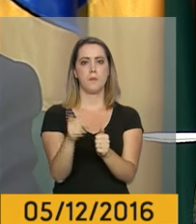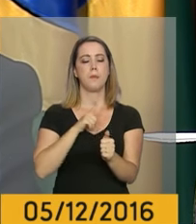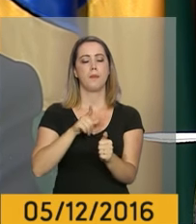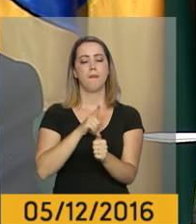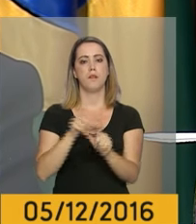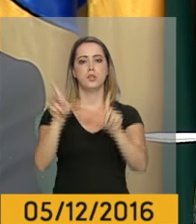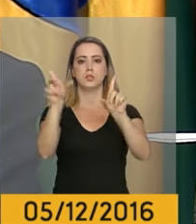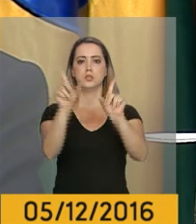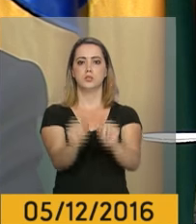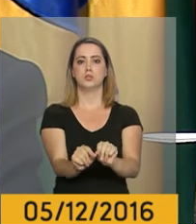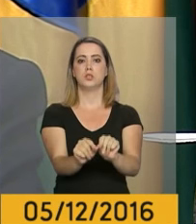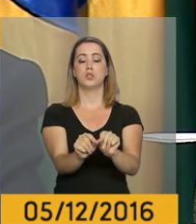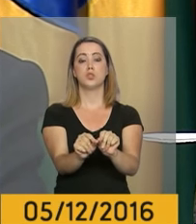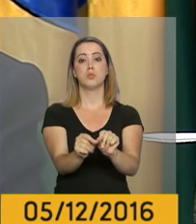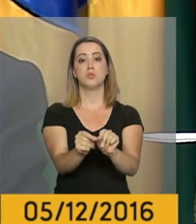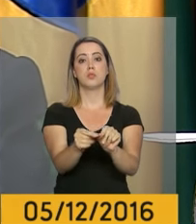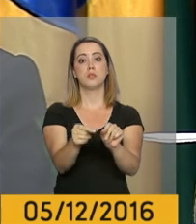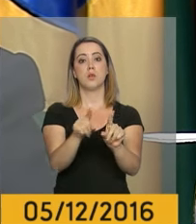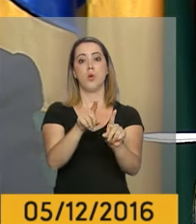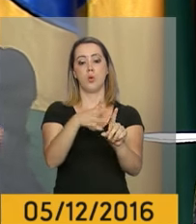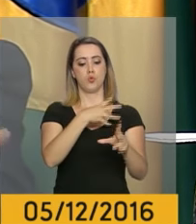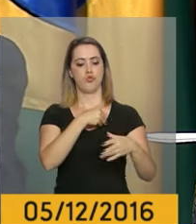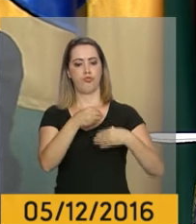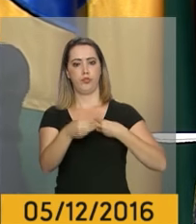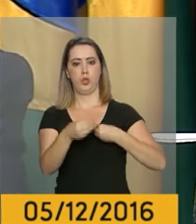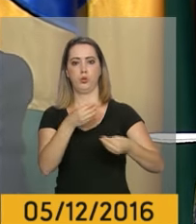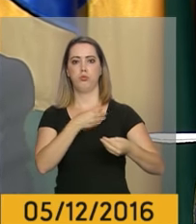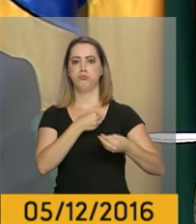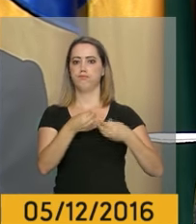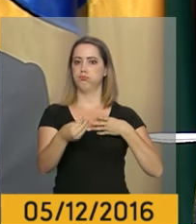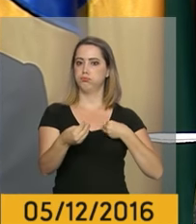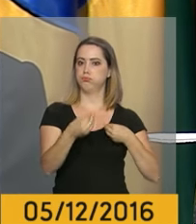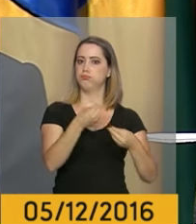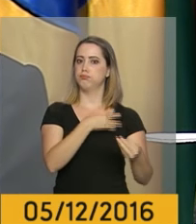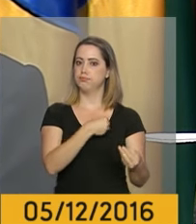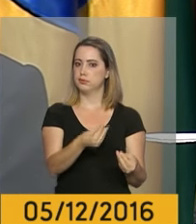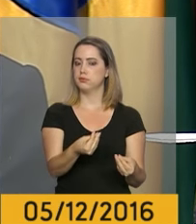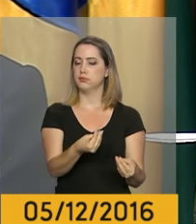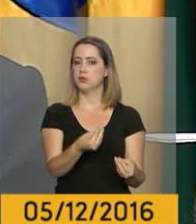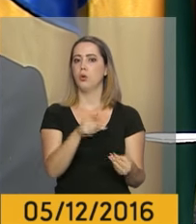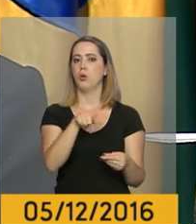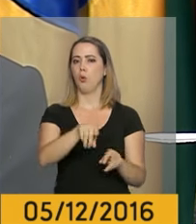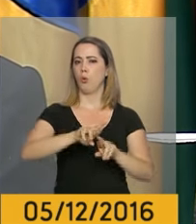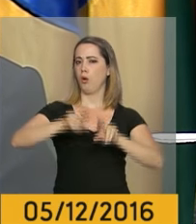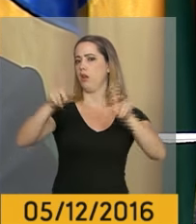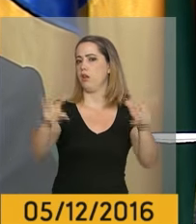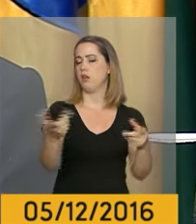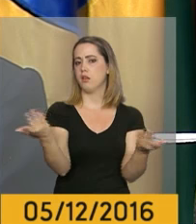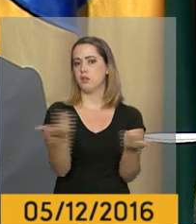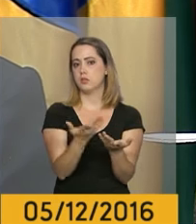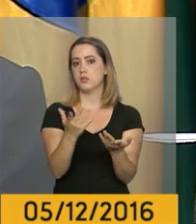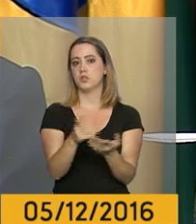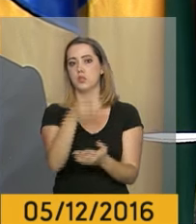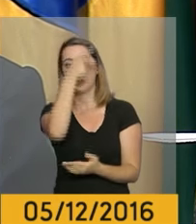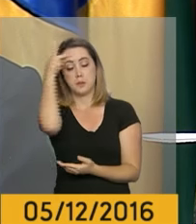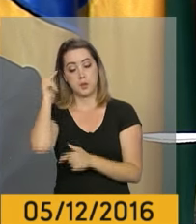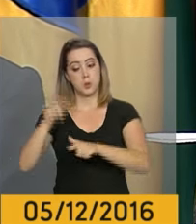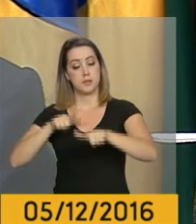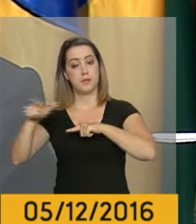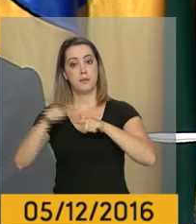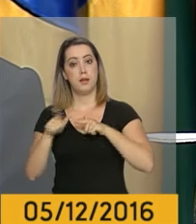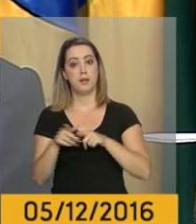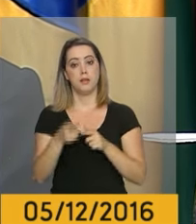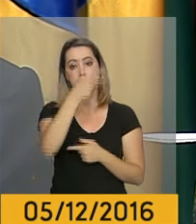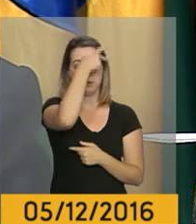tem-se a diminuição da fecundidade, o que altera a proporção de ativos e inativos no mercado de trabalho. Senhores